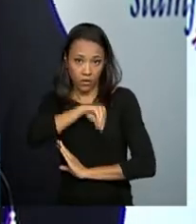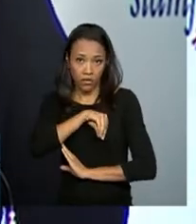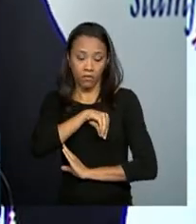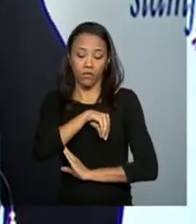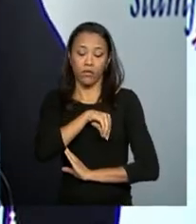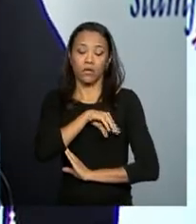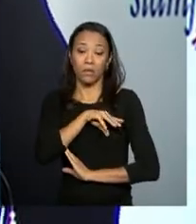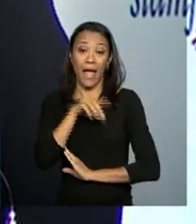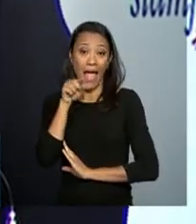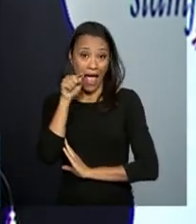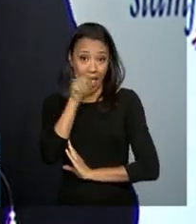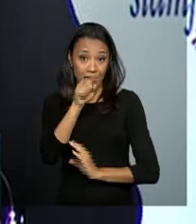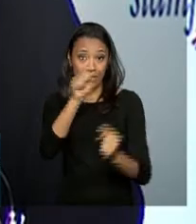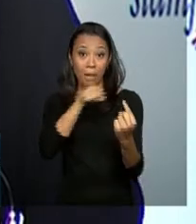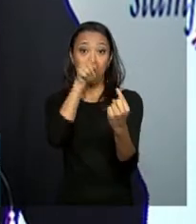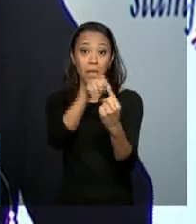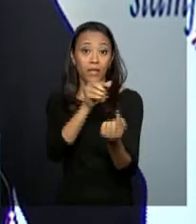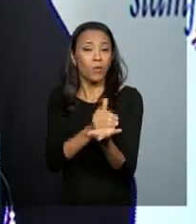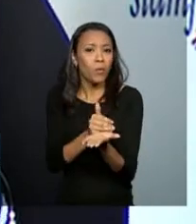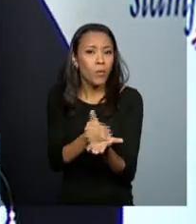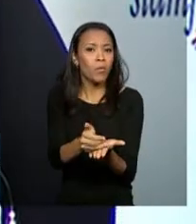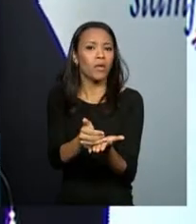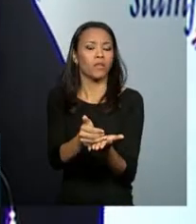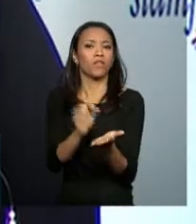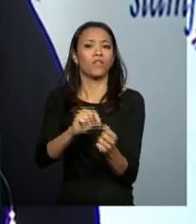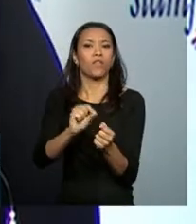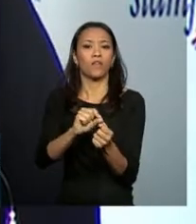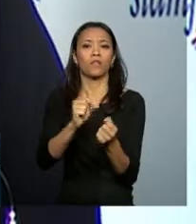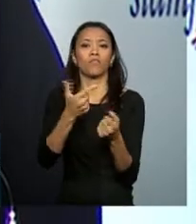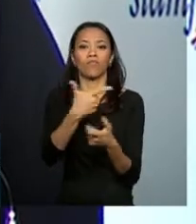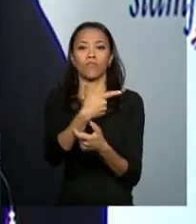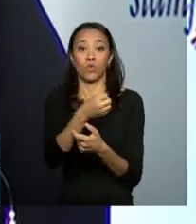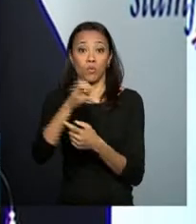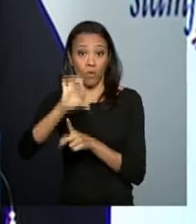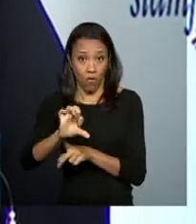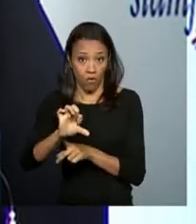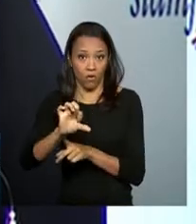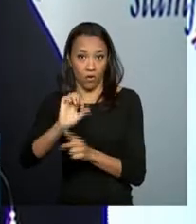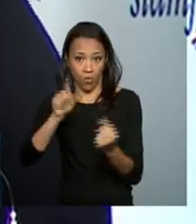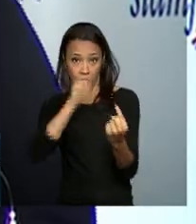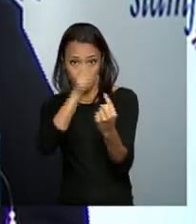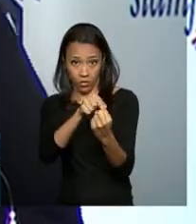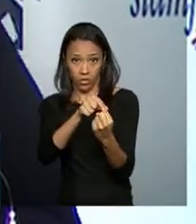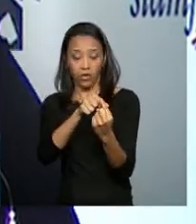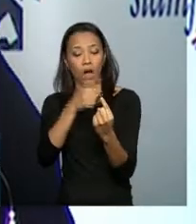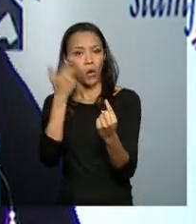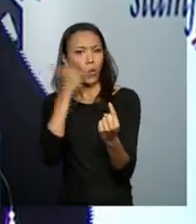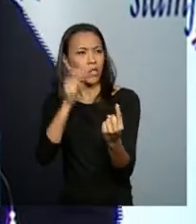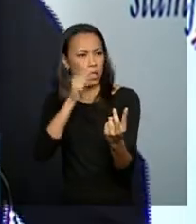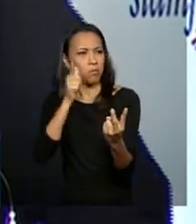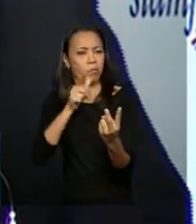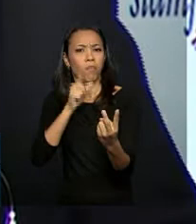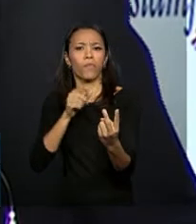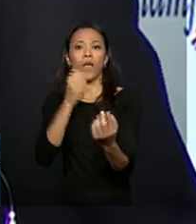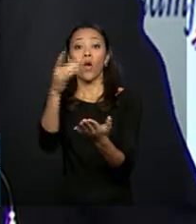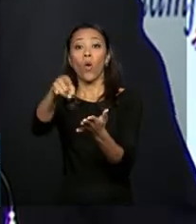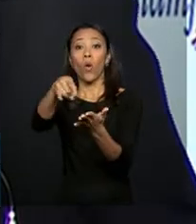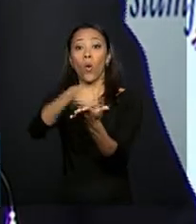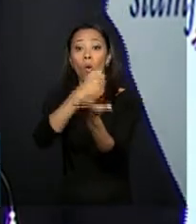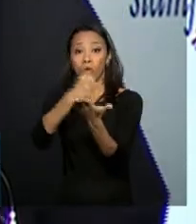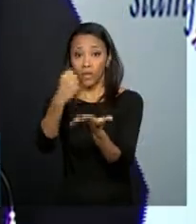Bom, essa meta inicial foi feita em 2009. Nós começamos a contratar em